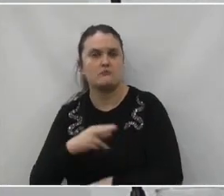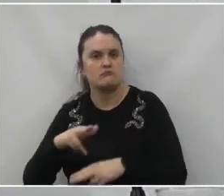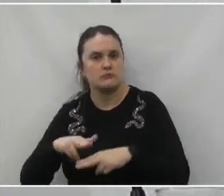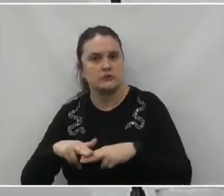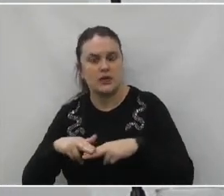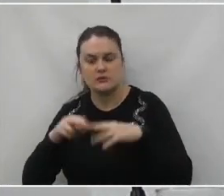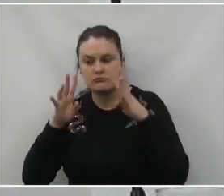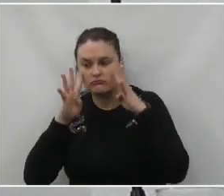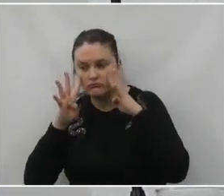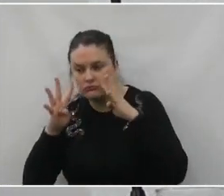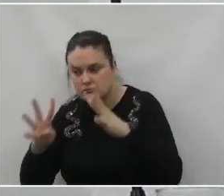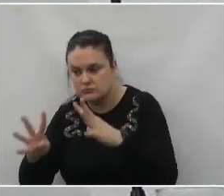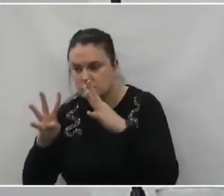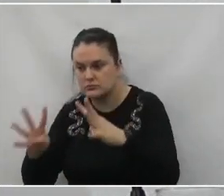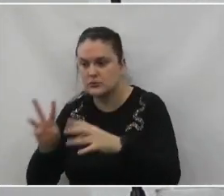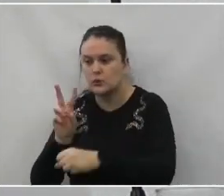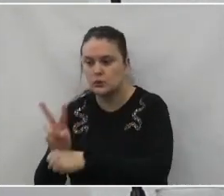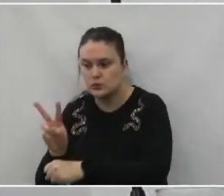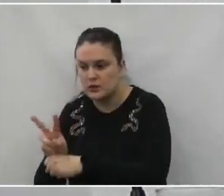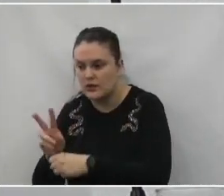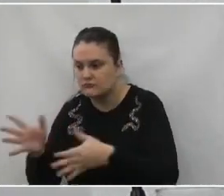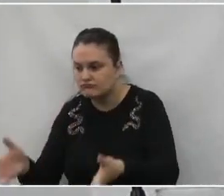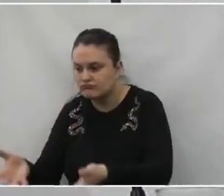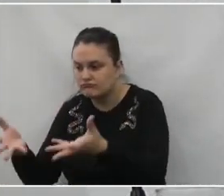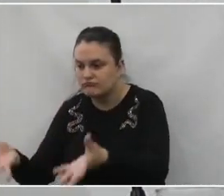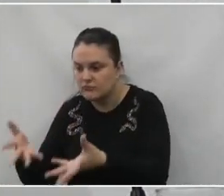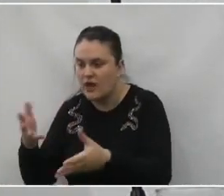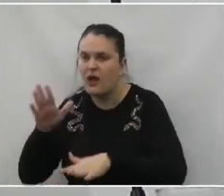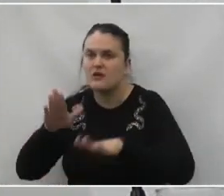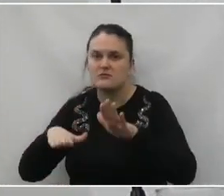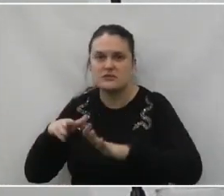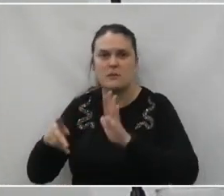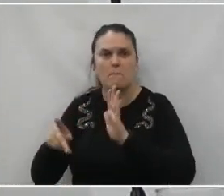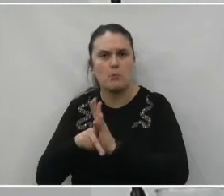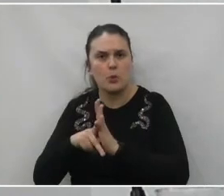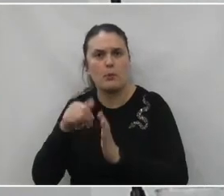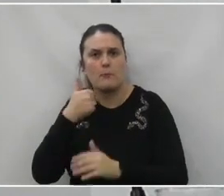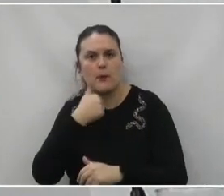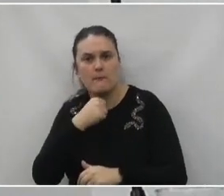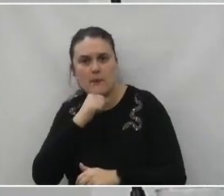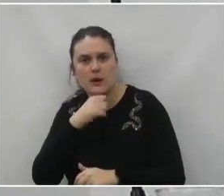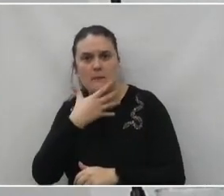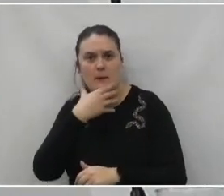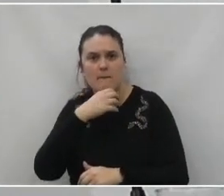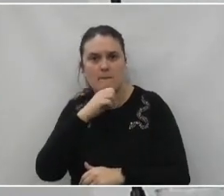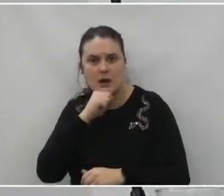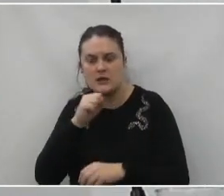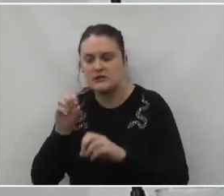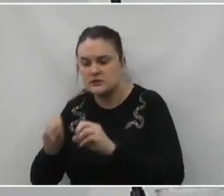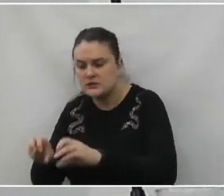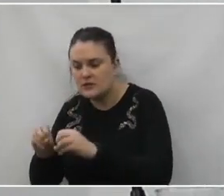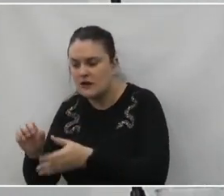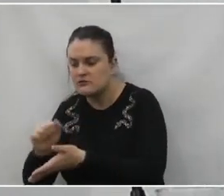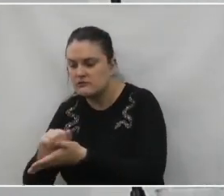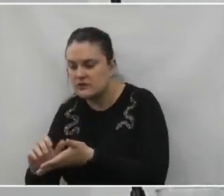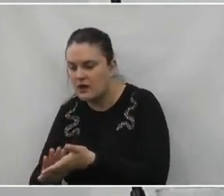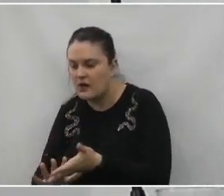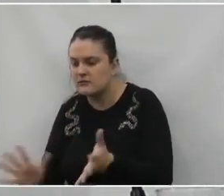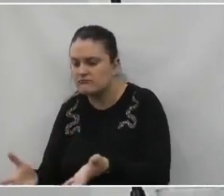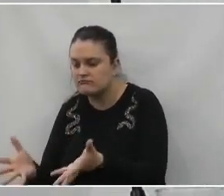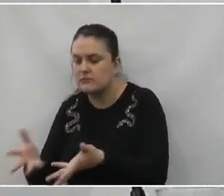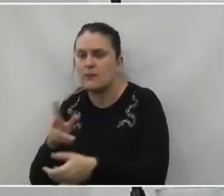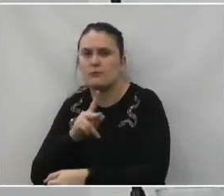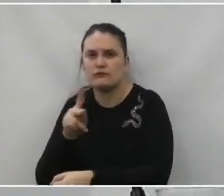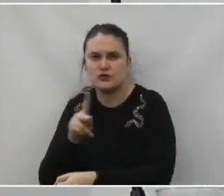intensidade da atenção necessária. Muitas vezes, os próprios pais se dedicam à aplicação das atividades, bem como os professores